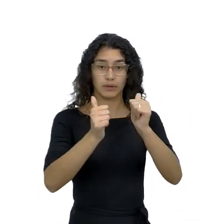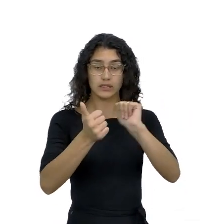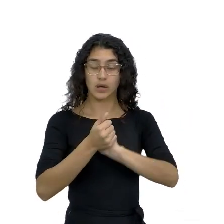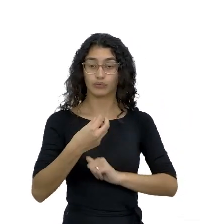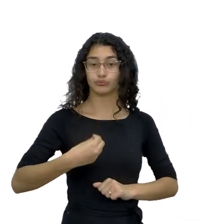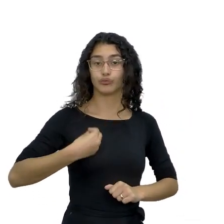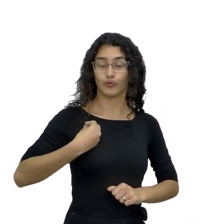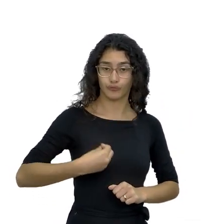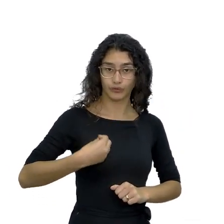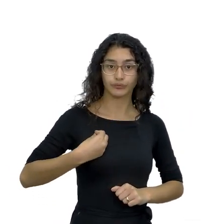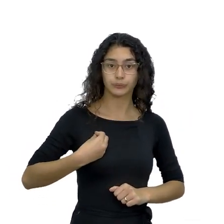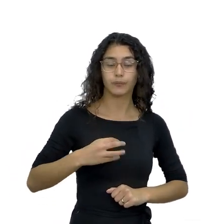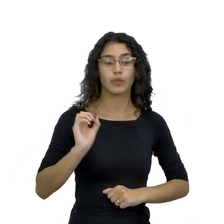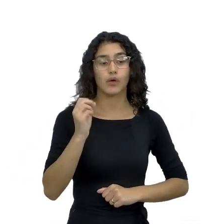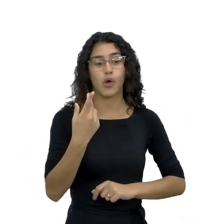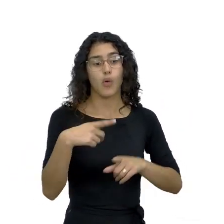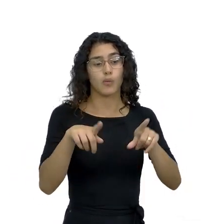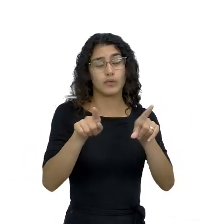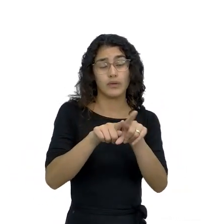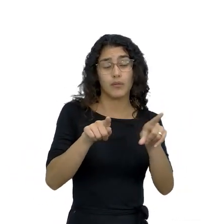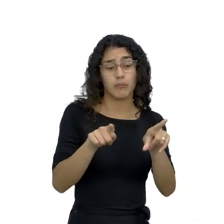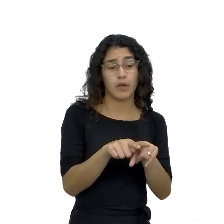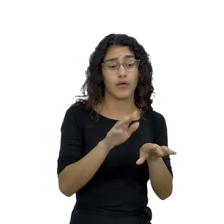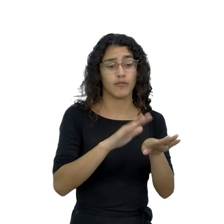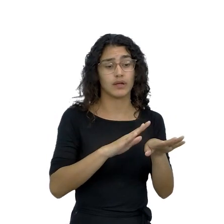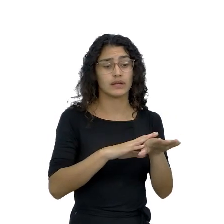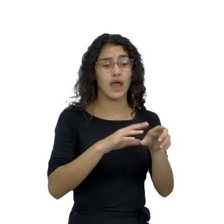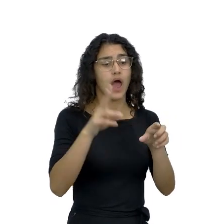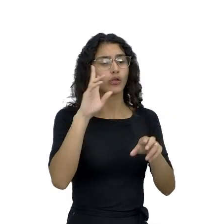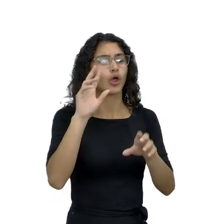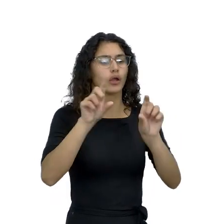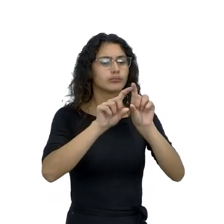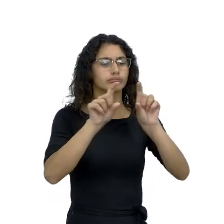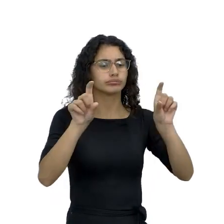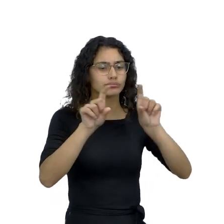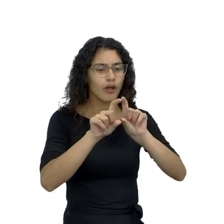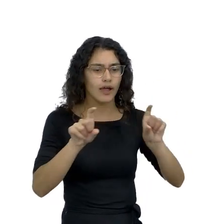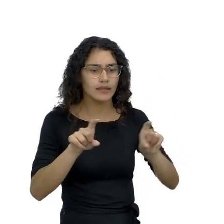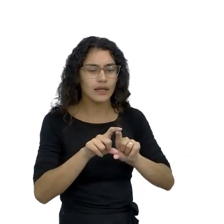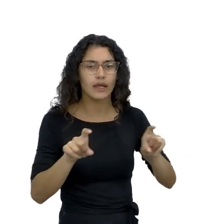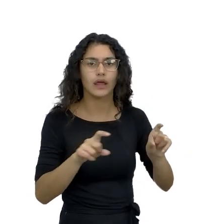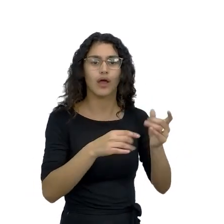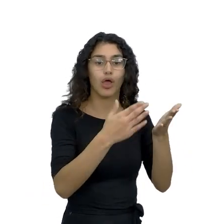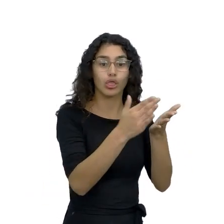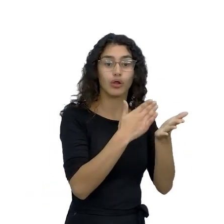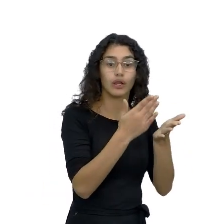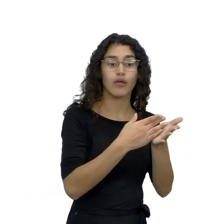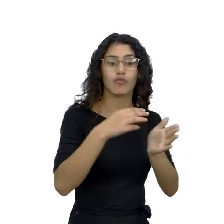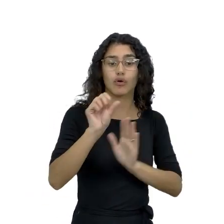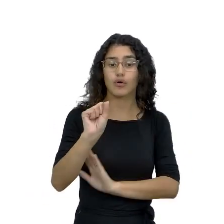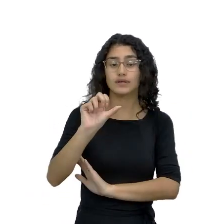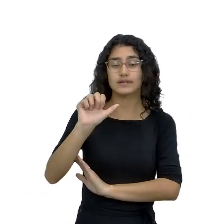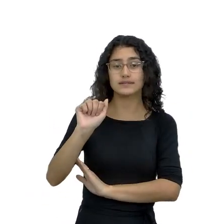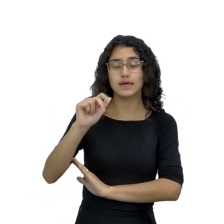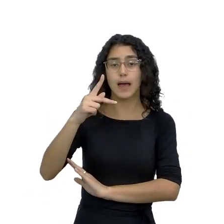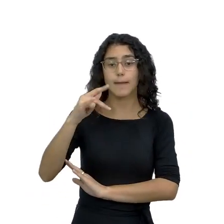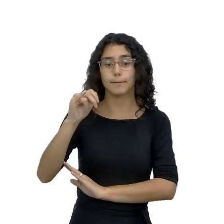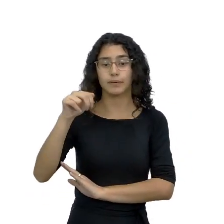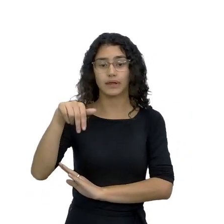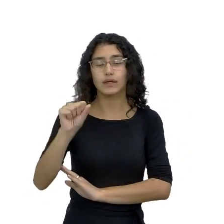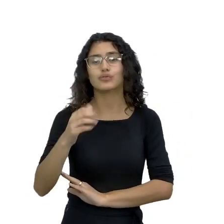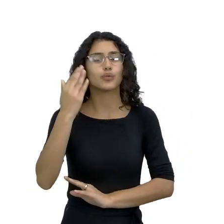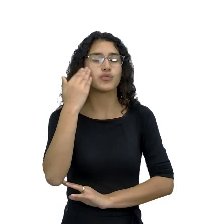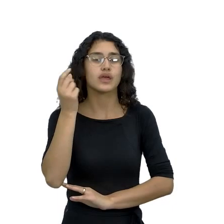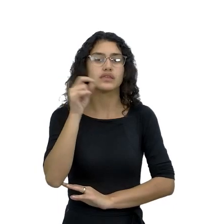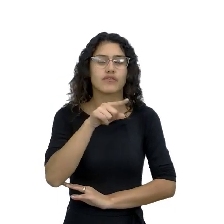dos seres vivos, ou até mesmo a história em quadrinhos do livro Sapiens. Eu não sei se você já conhece, não